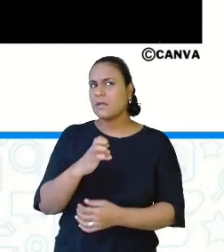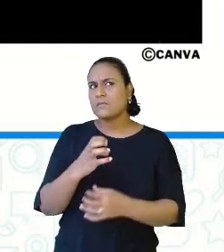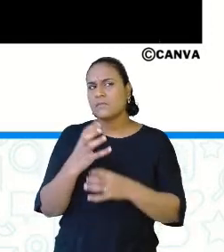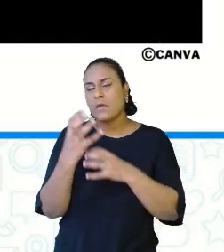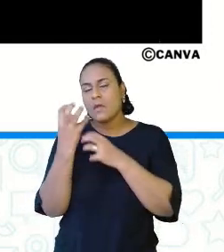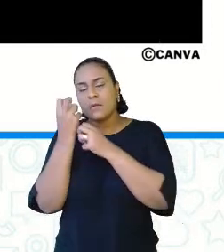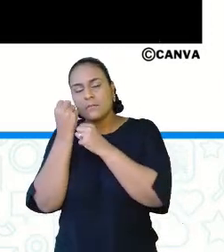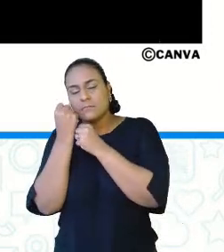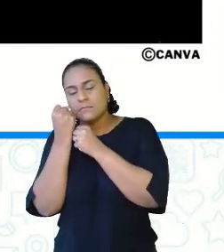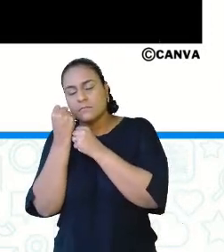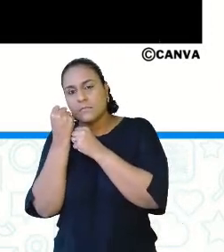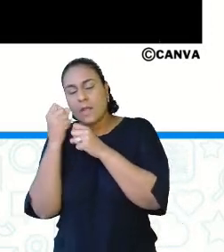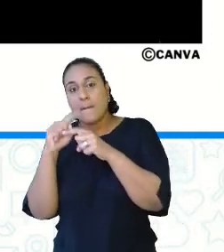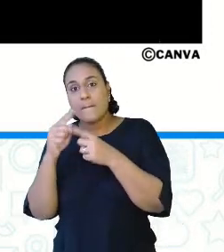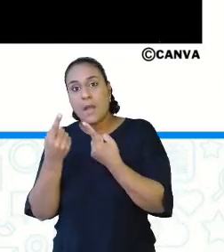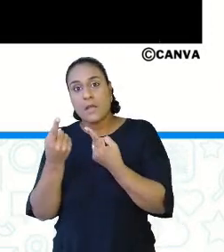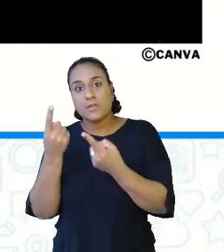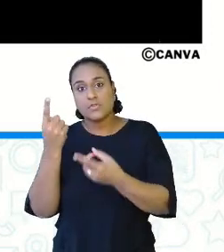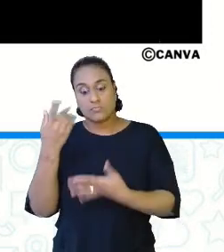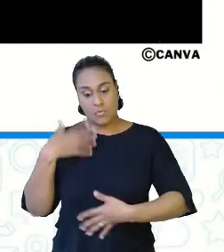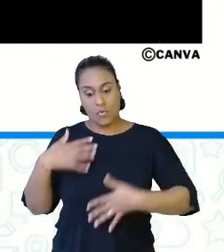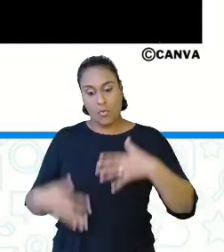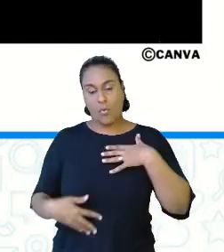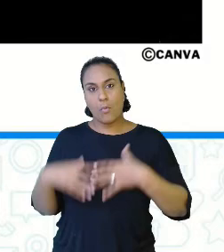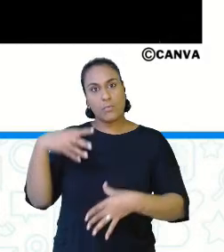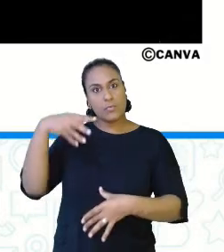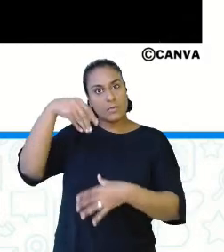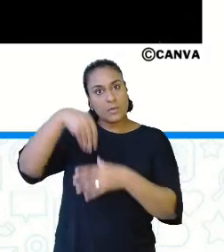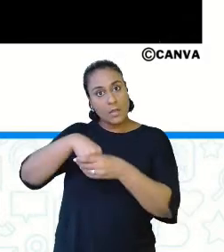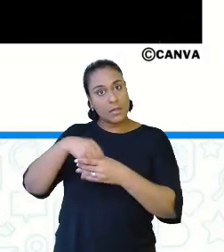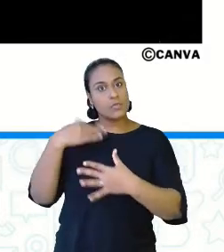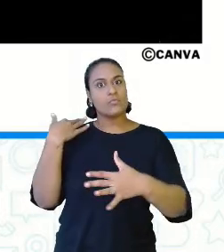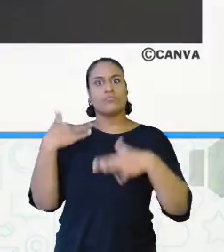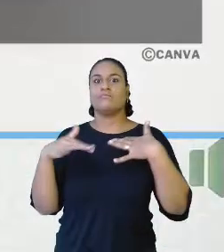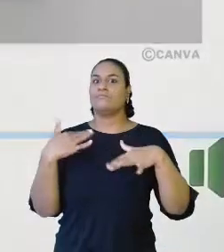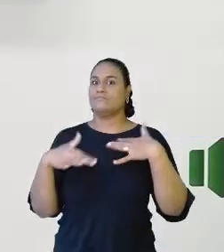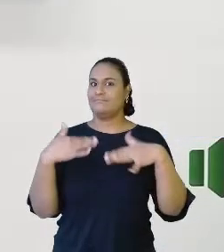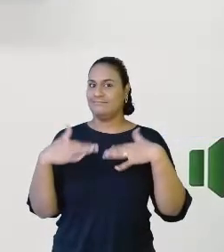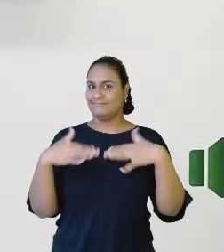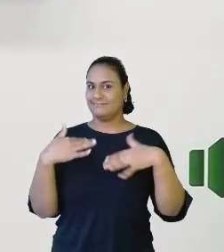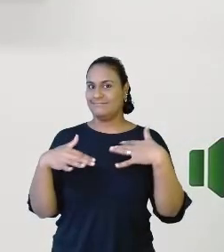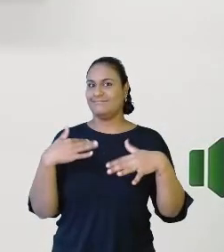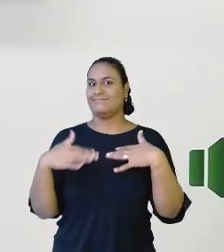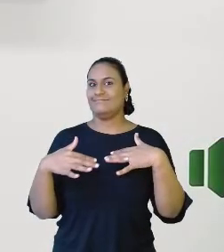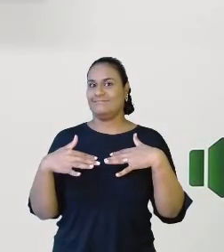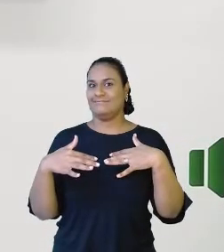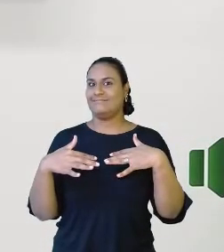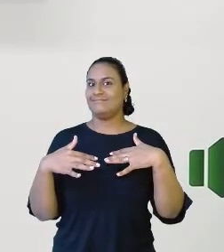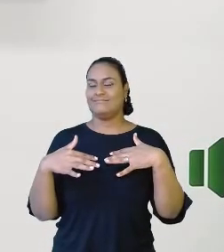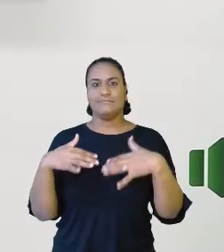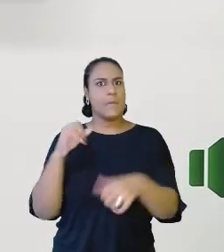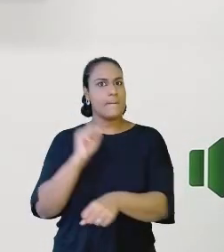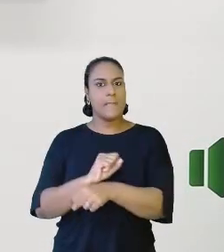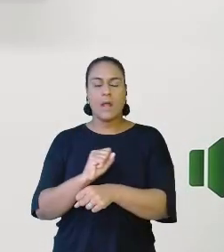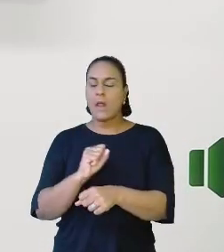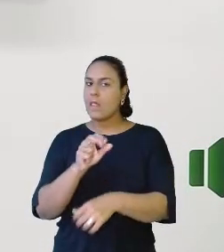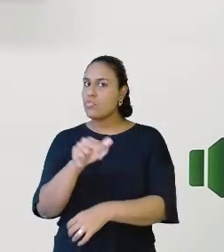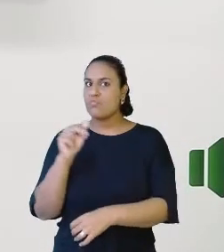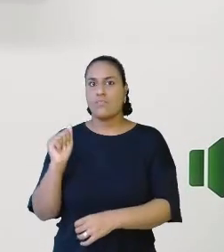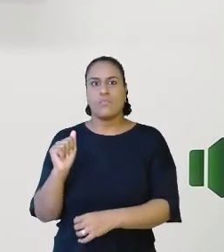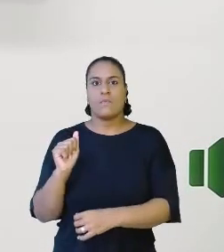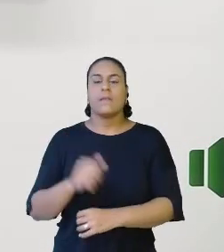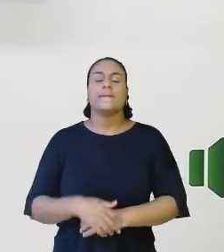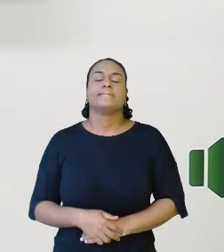o seu corpo ele está em movimento, não para.